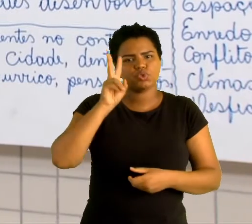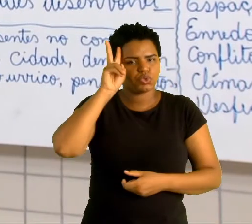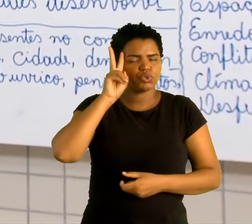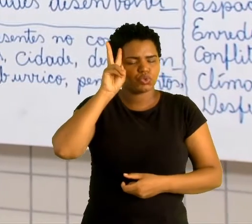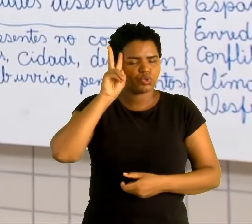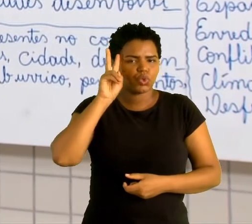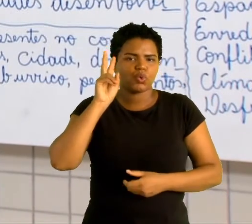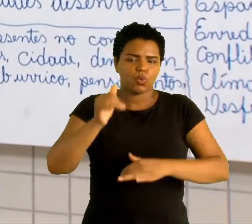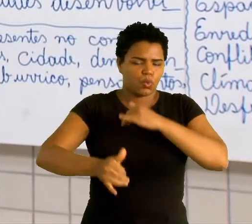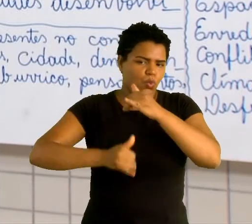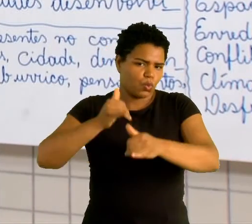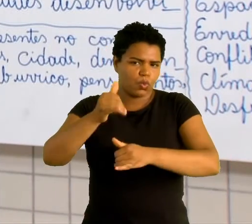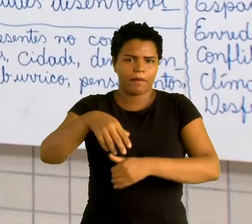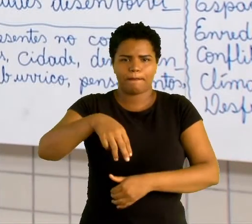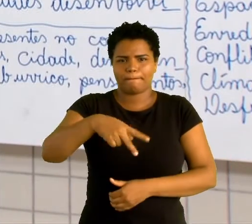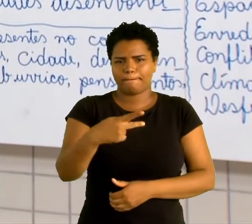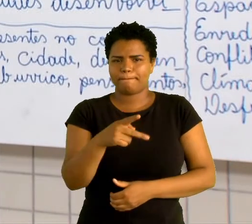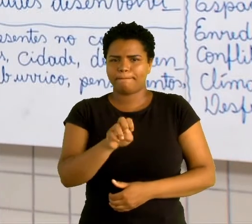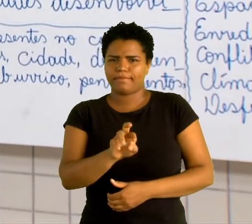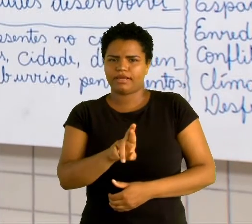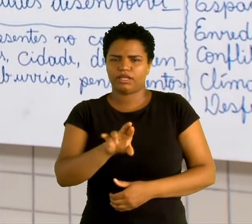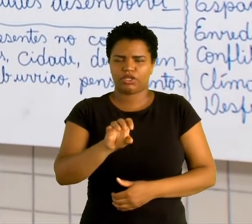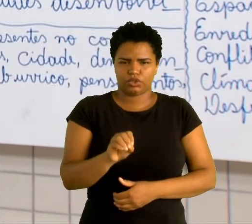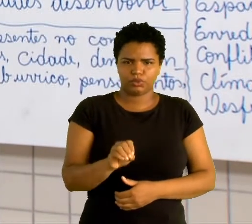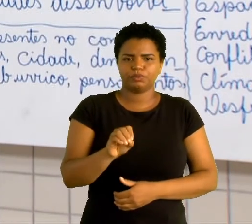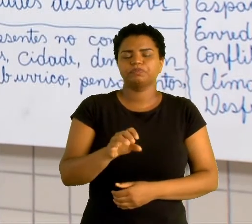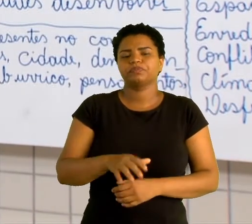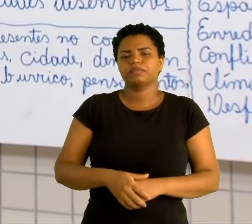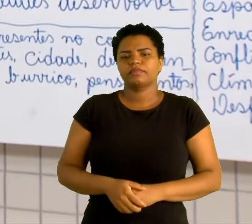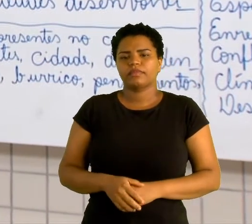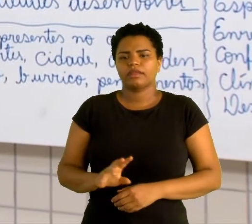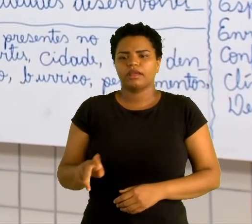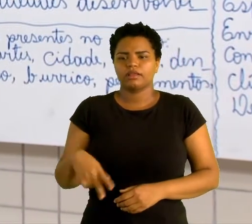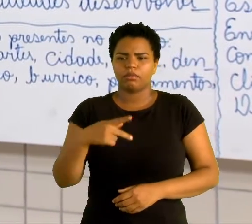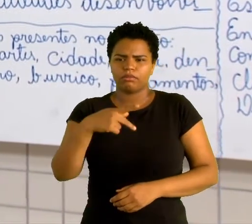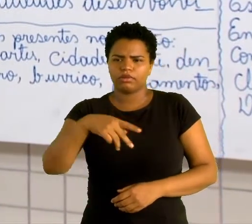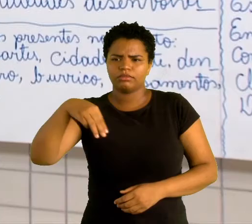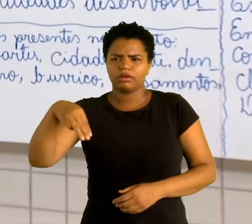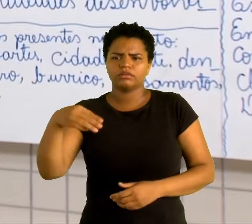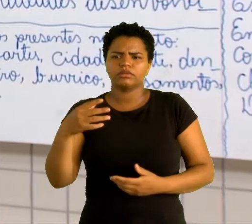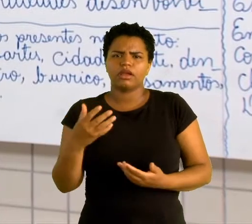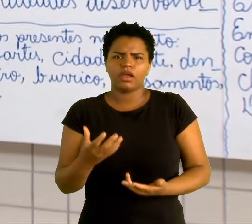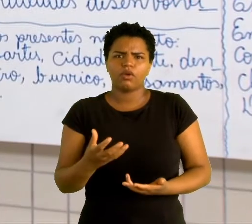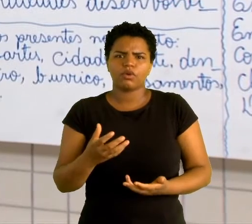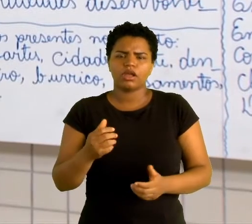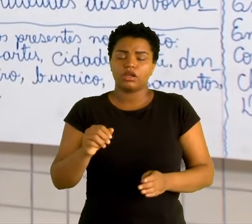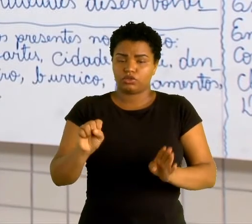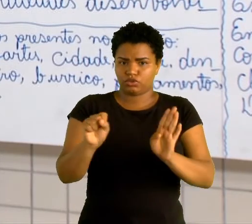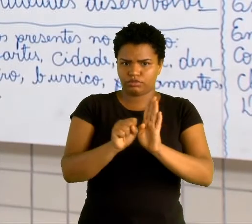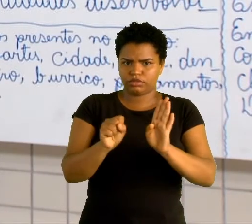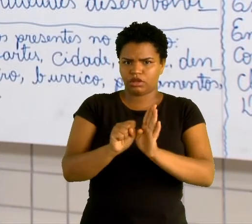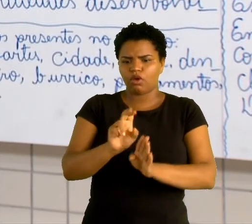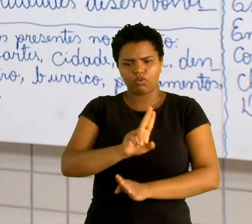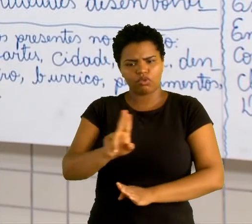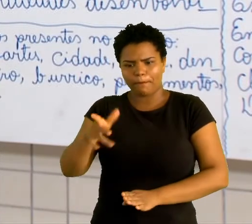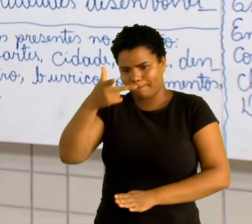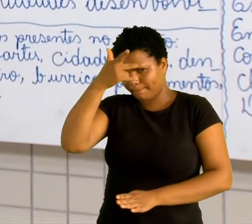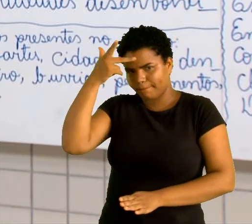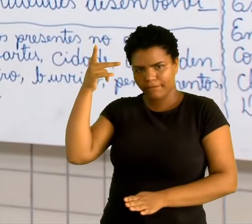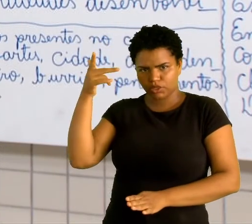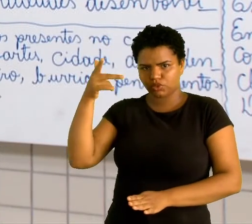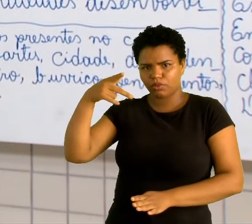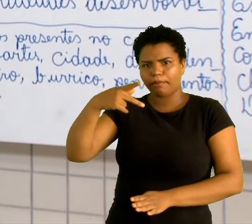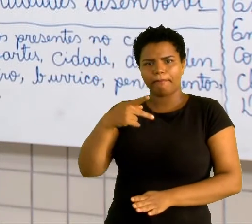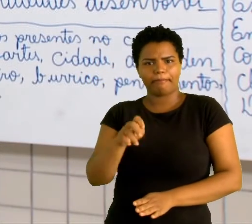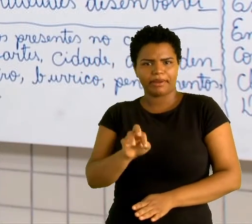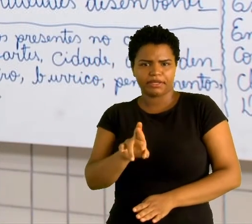Malazartes. Pedro Malazarte é um substantivo que dá nome a uma pessoa. Então, a gente já classifica esse